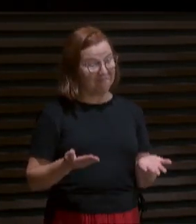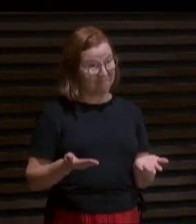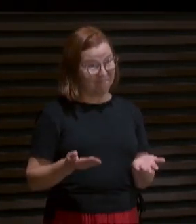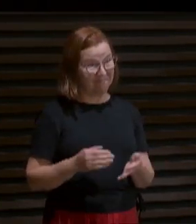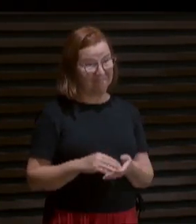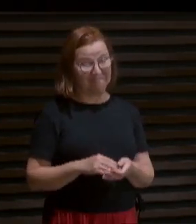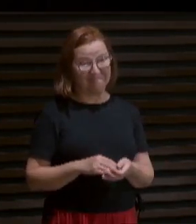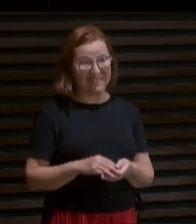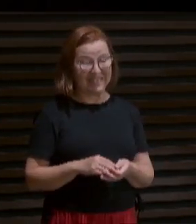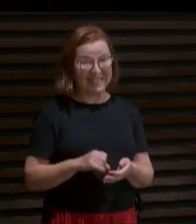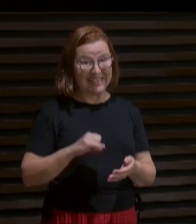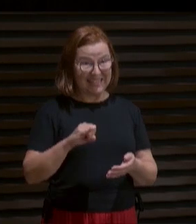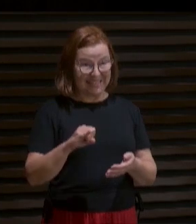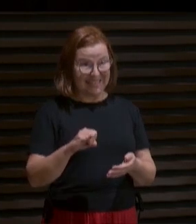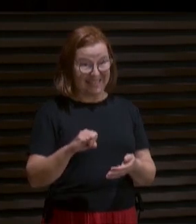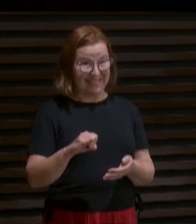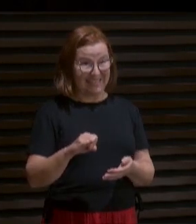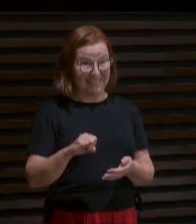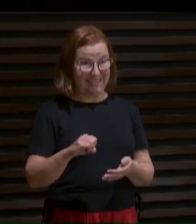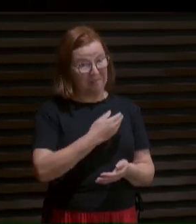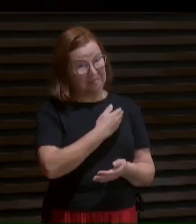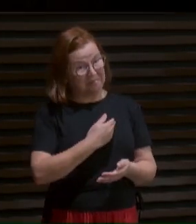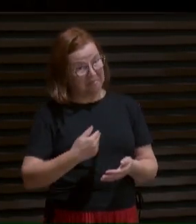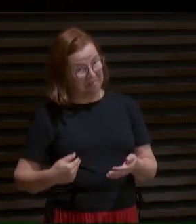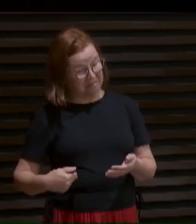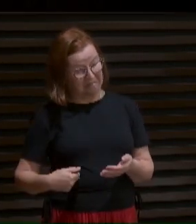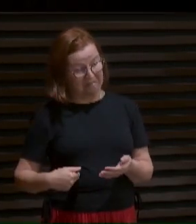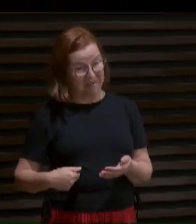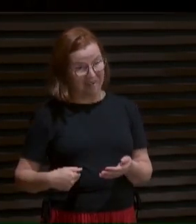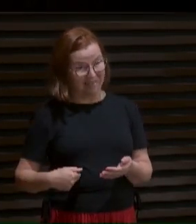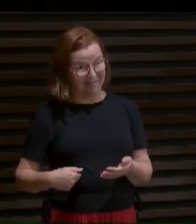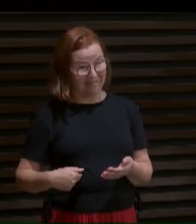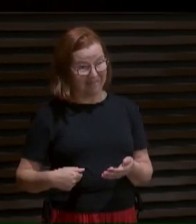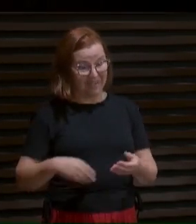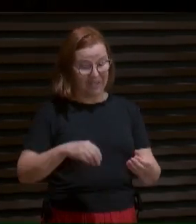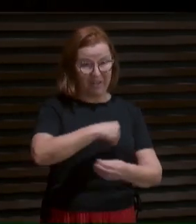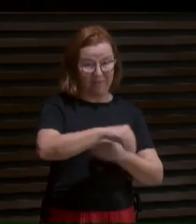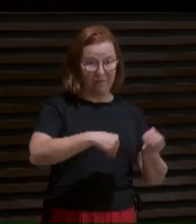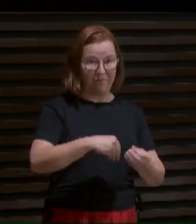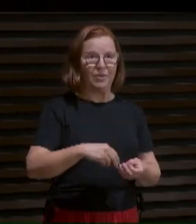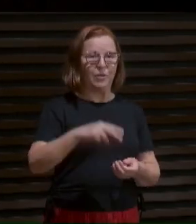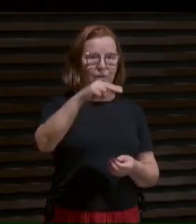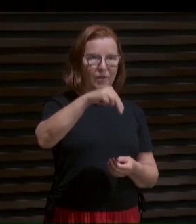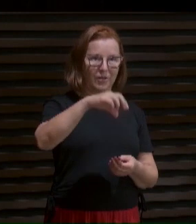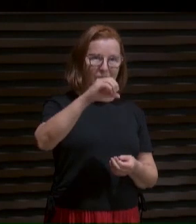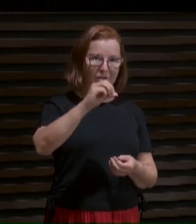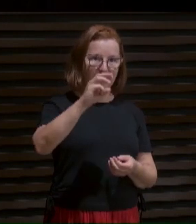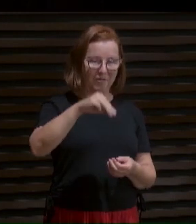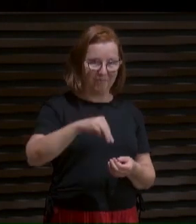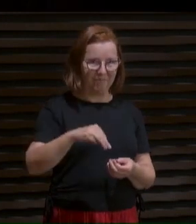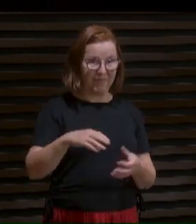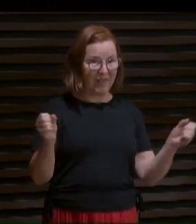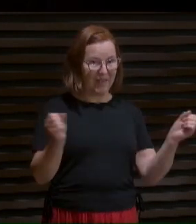os pauzinhos com a NON, a nova ordem mundial, e que está